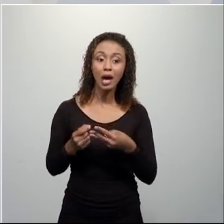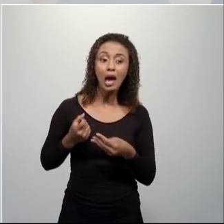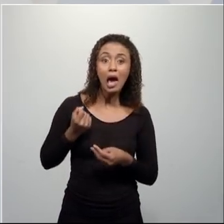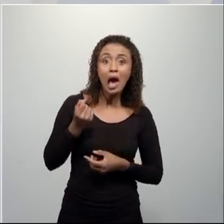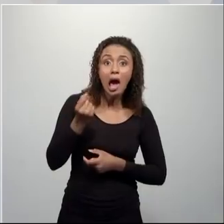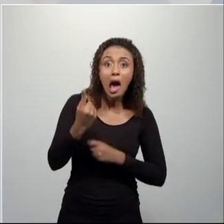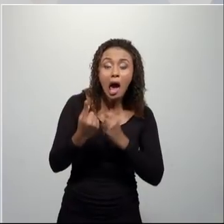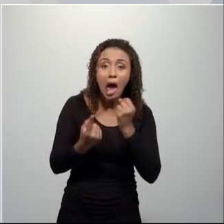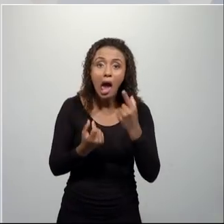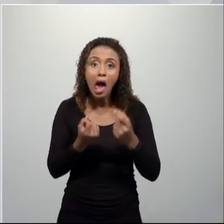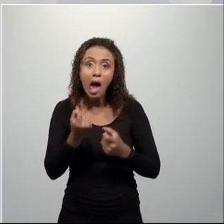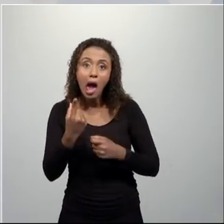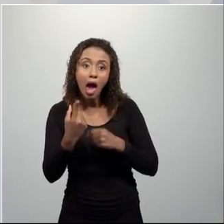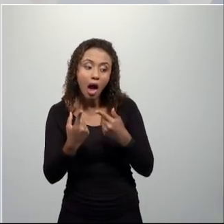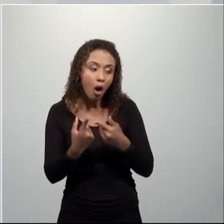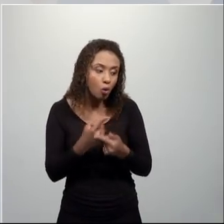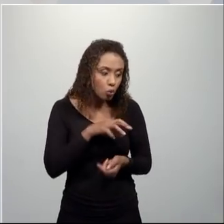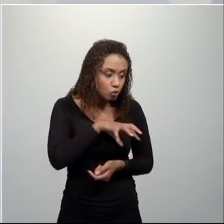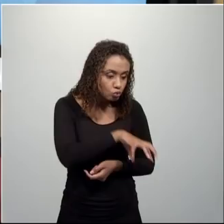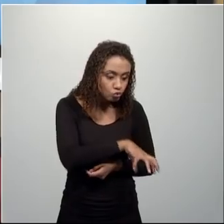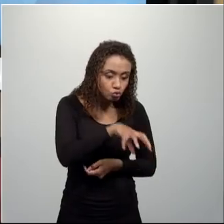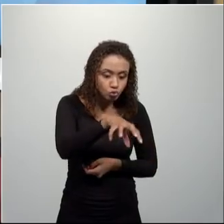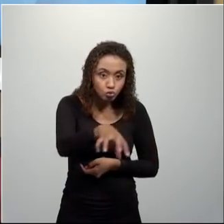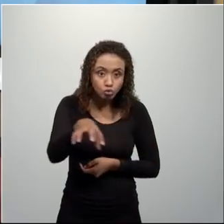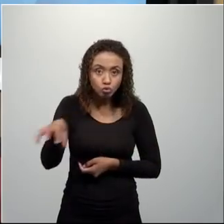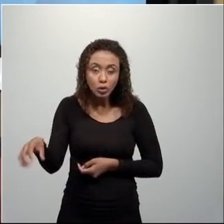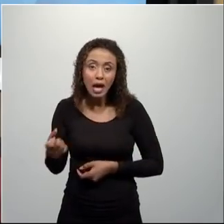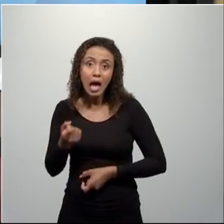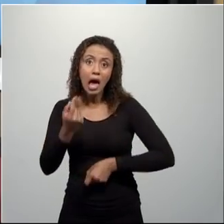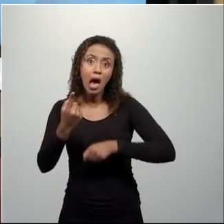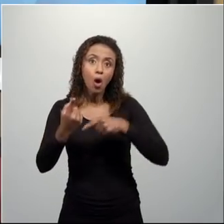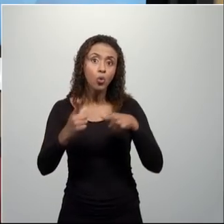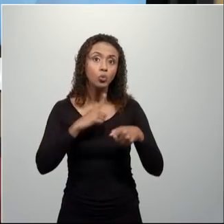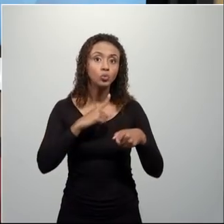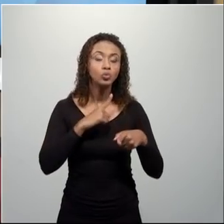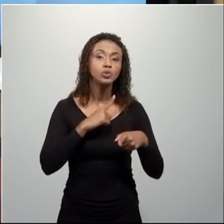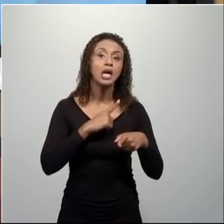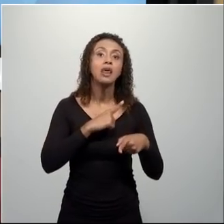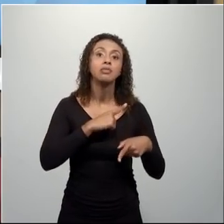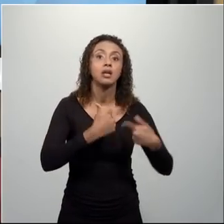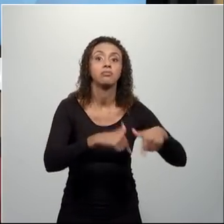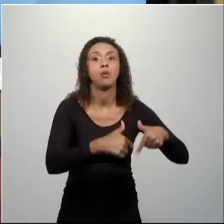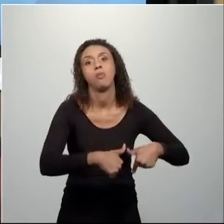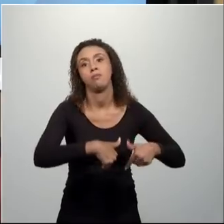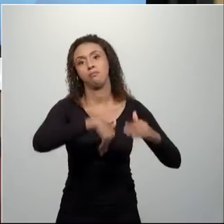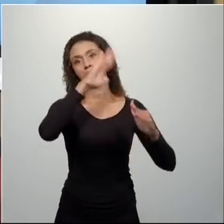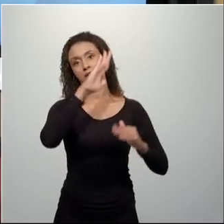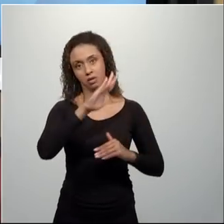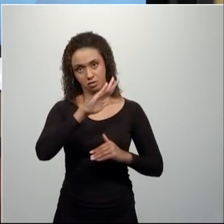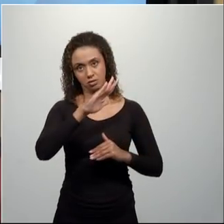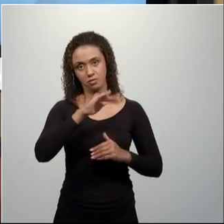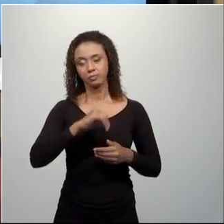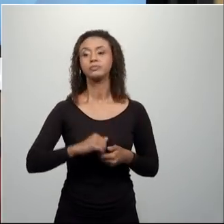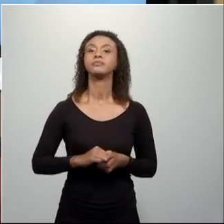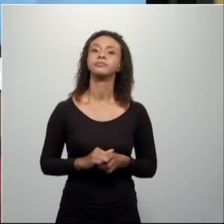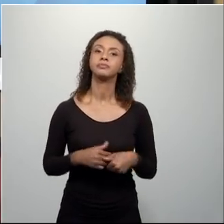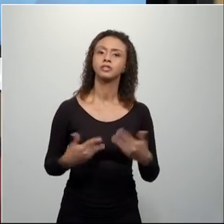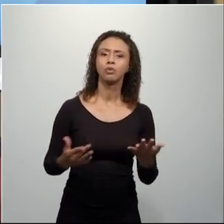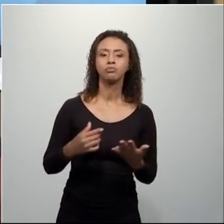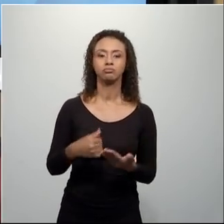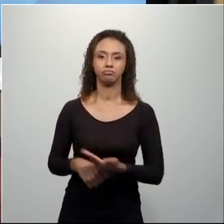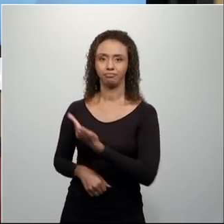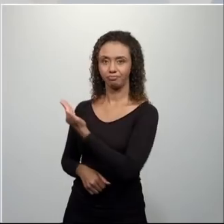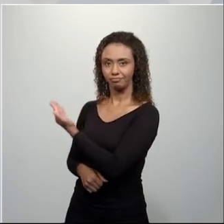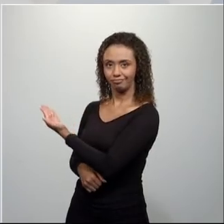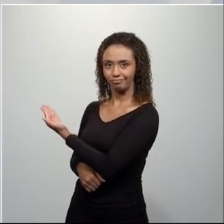assumir mais responsabilidades do que outros eles agem quase que como um servidor em si não tem aqui os desenhos